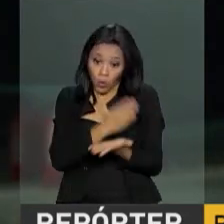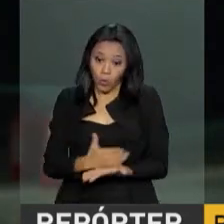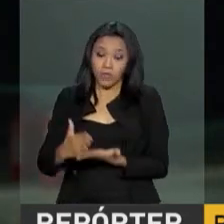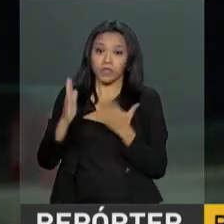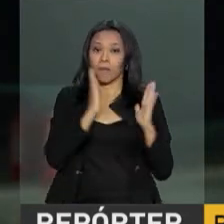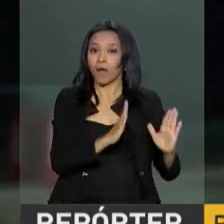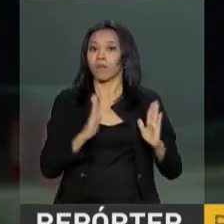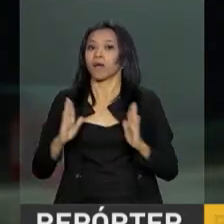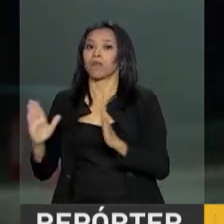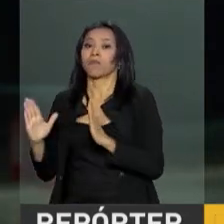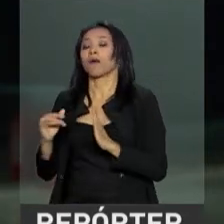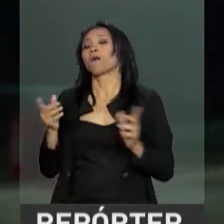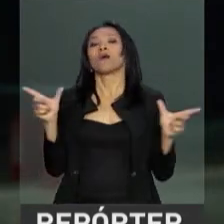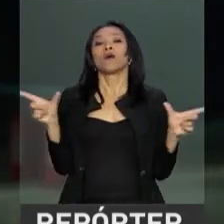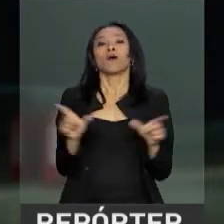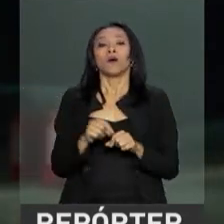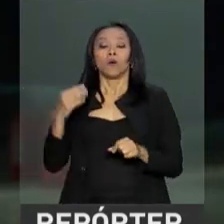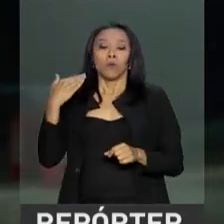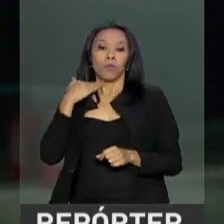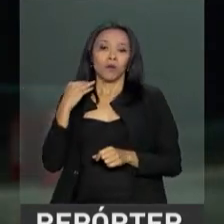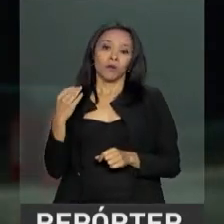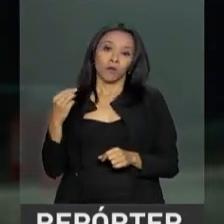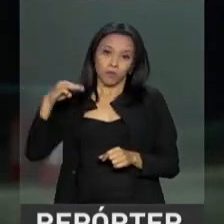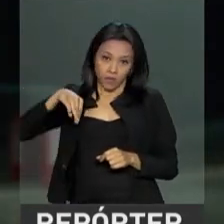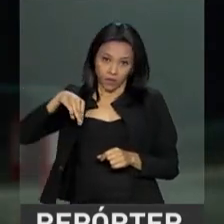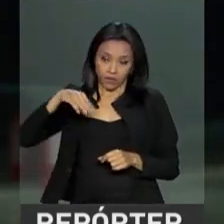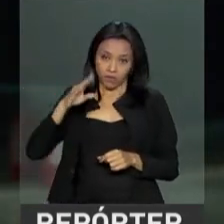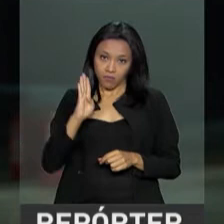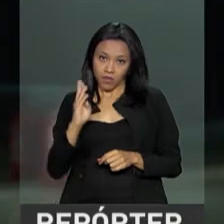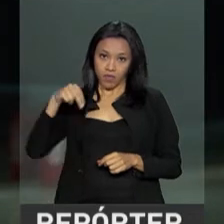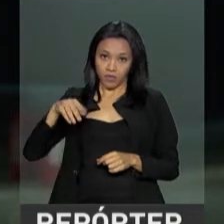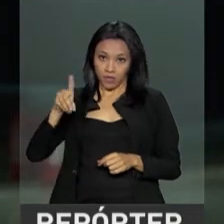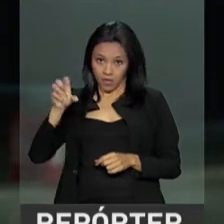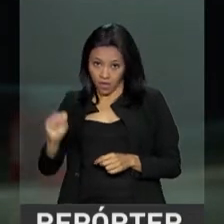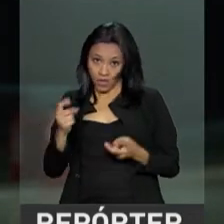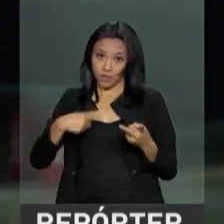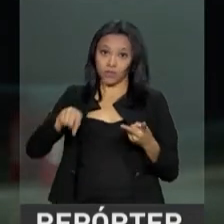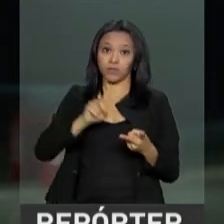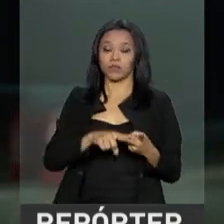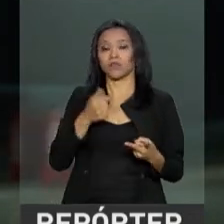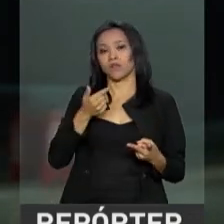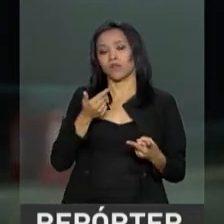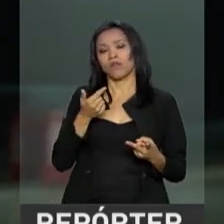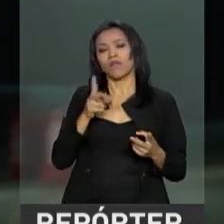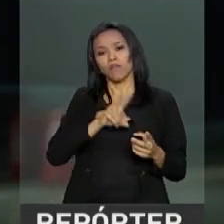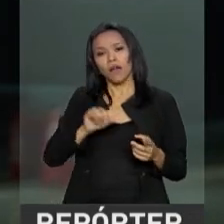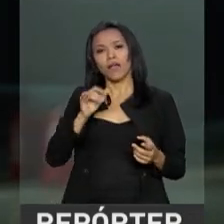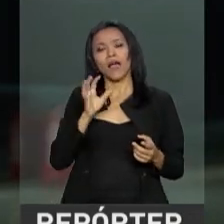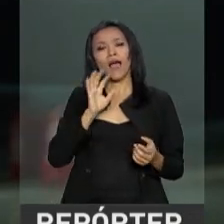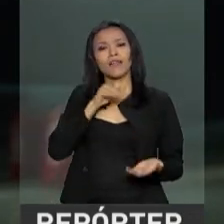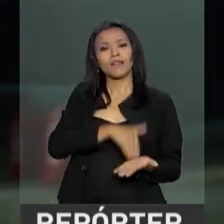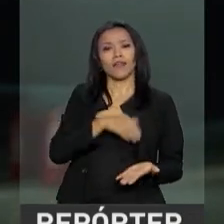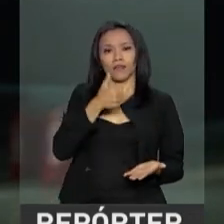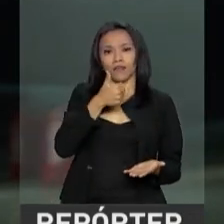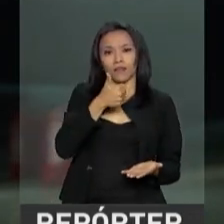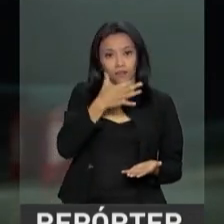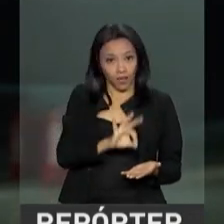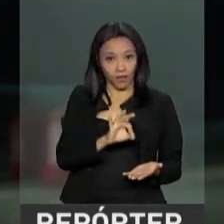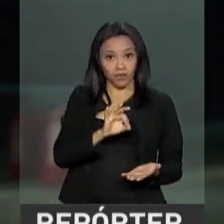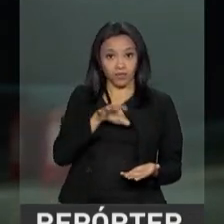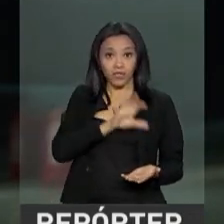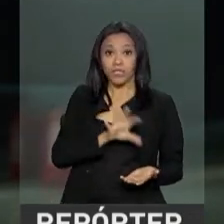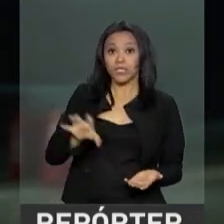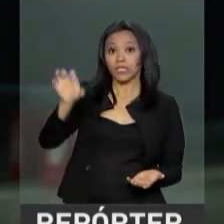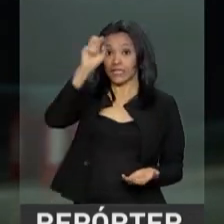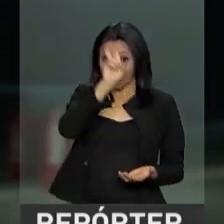bnds o banco nacional de desenvolvimento econômico e social vai adotar até 10 em cinco estados para